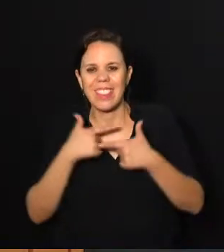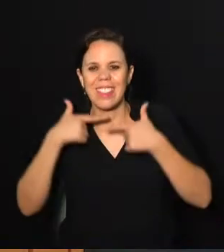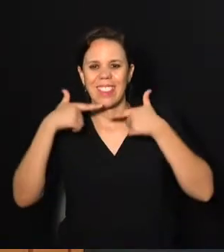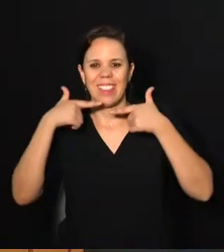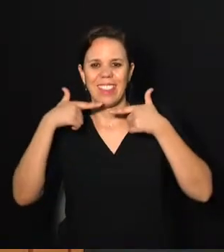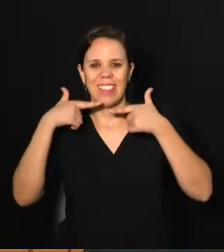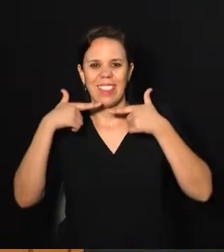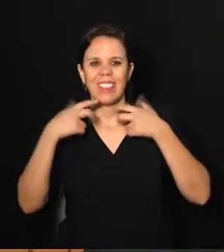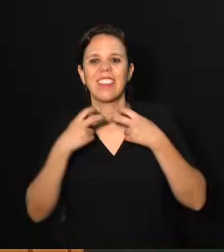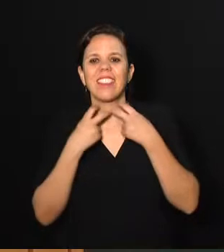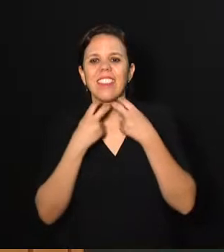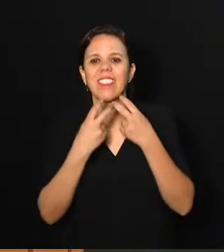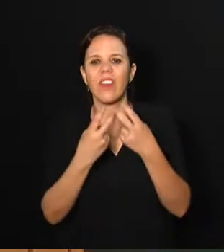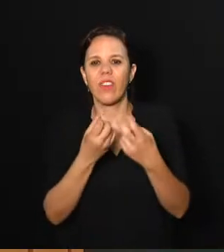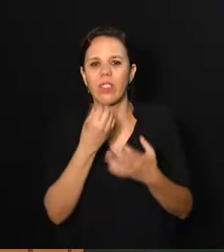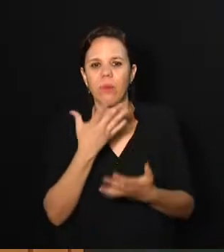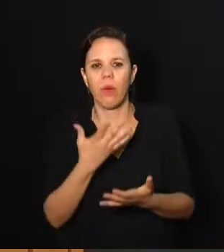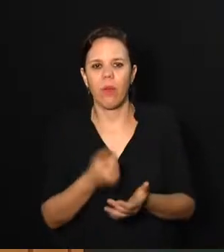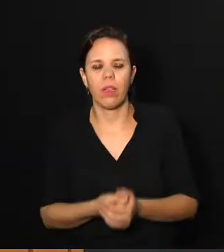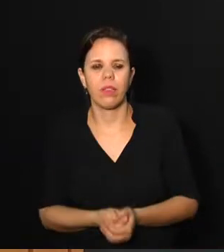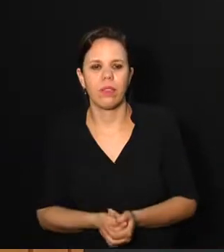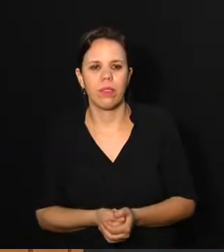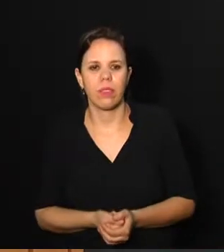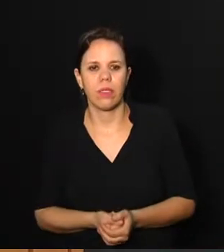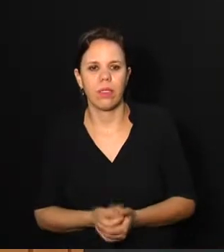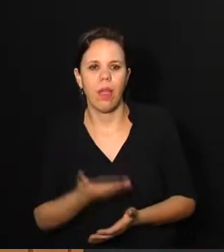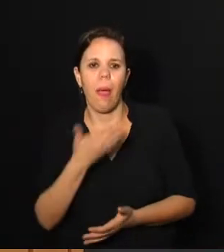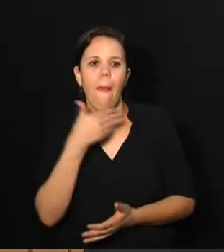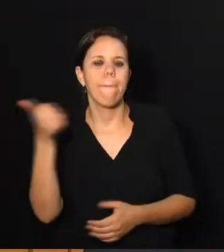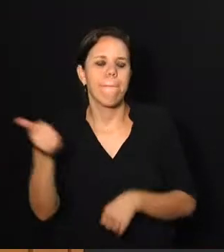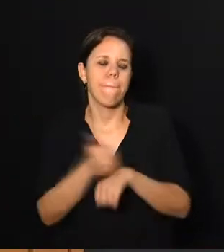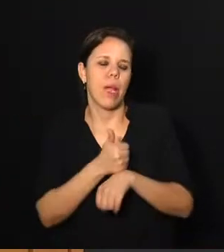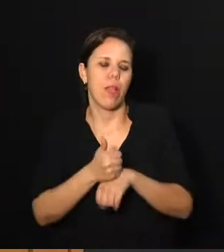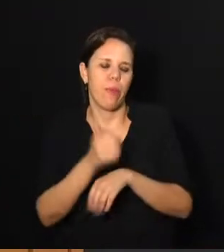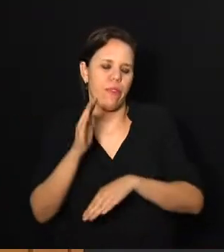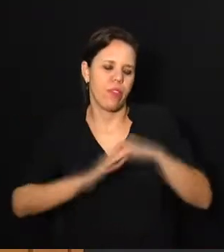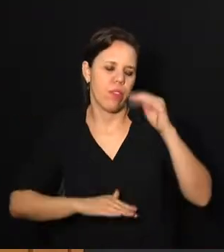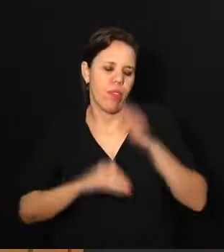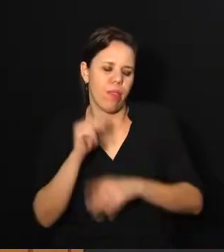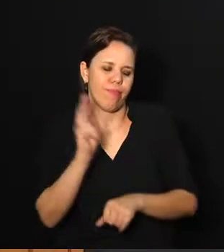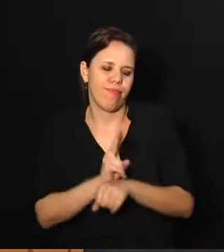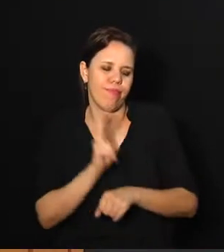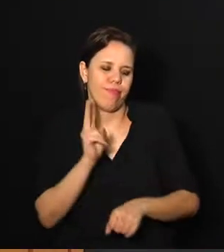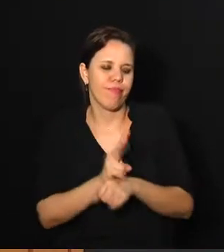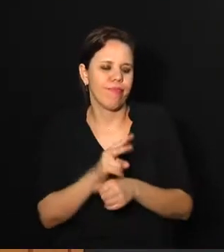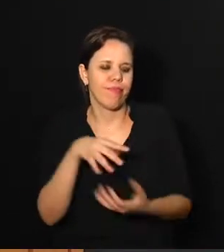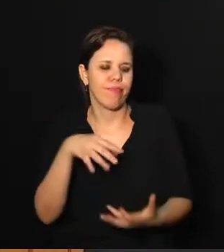com a voz boa, é a melhor profissional que tem para cuidar do idoso.